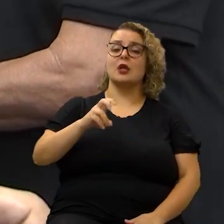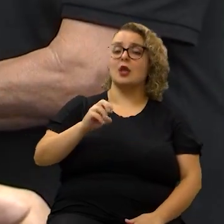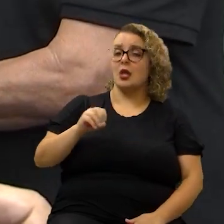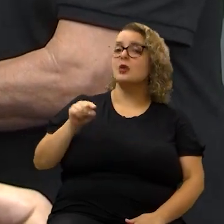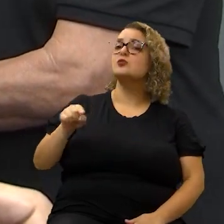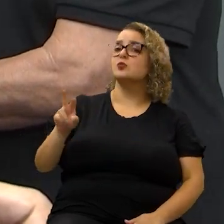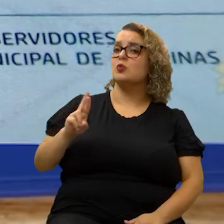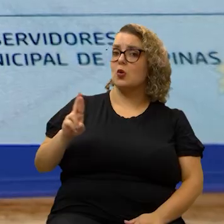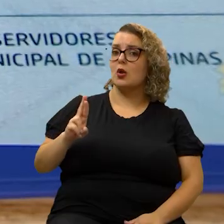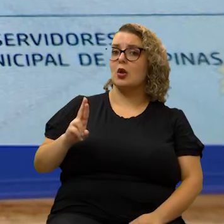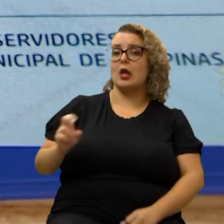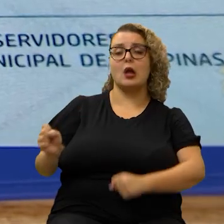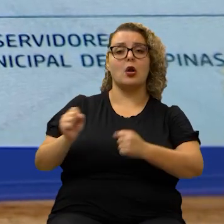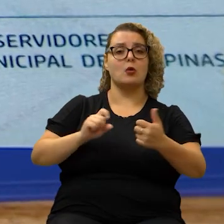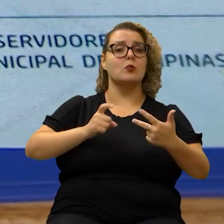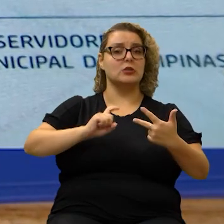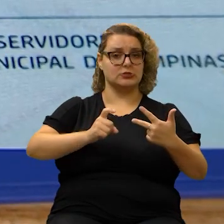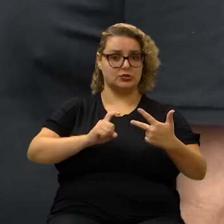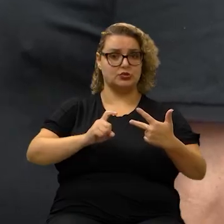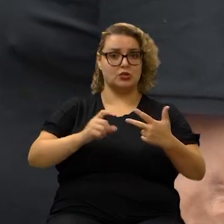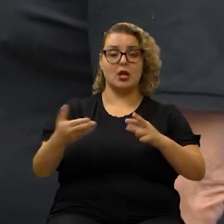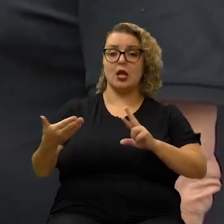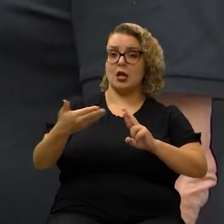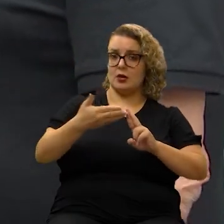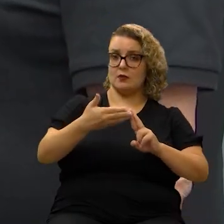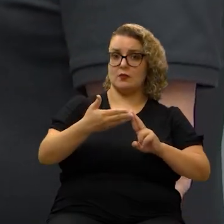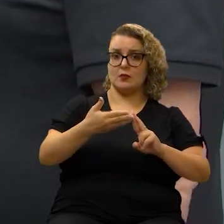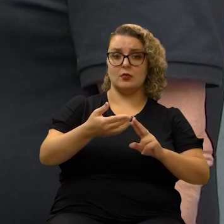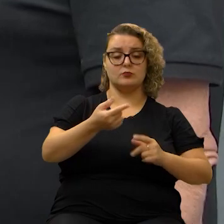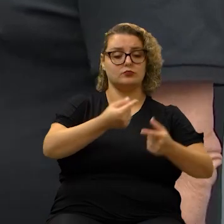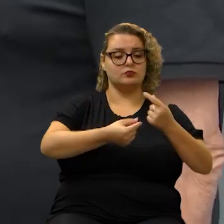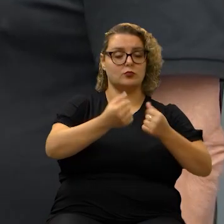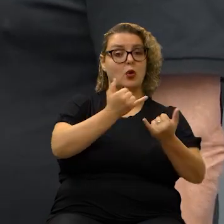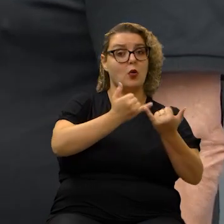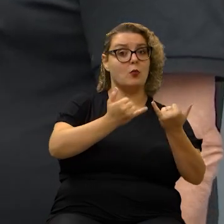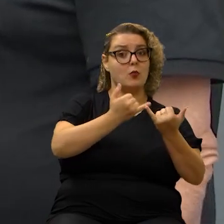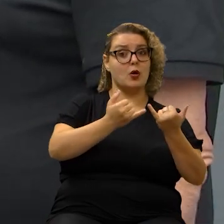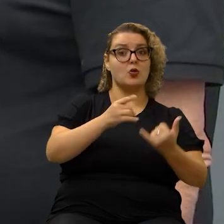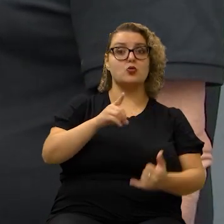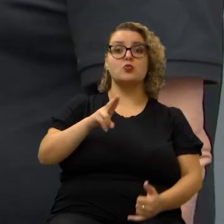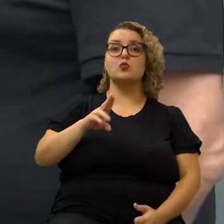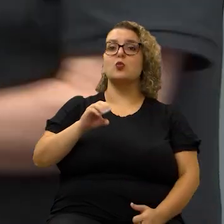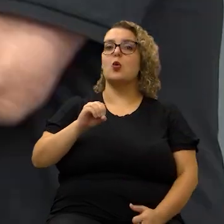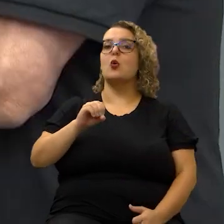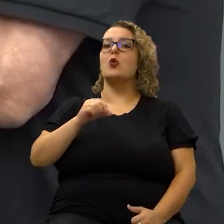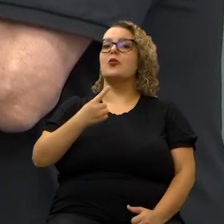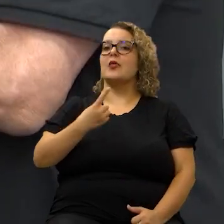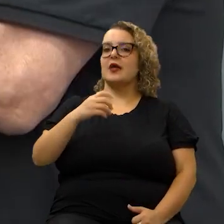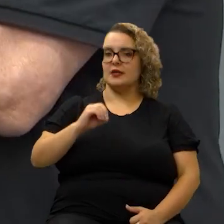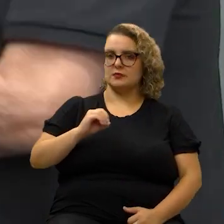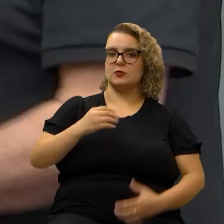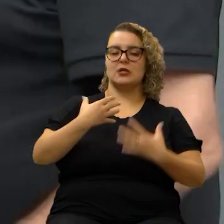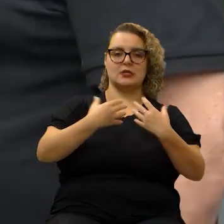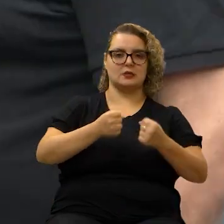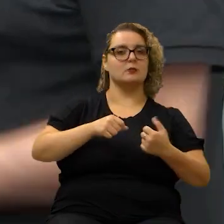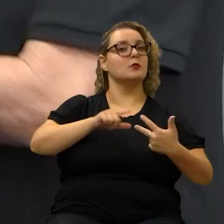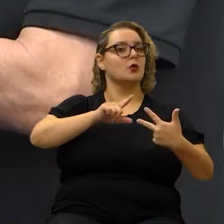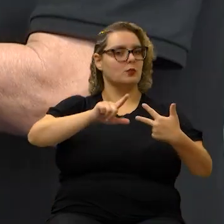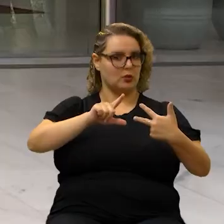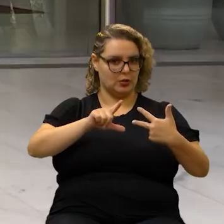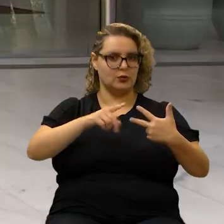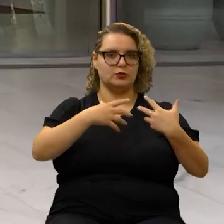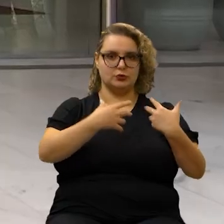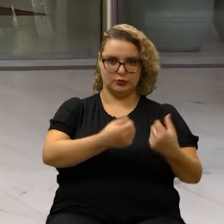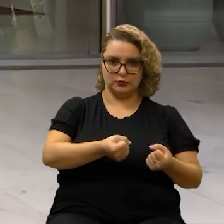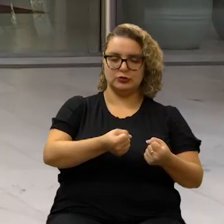17.500 mil ao Poder Executivo referente à devolução de parte do Dual démo recebido durante o ano pelo